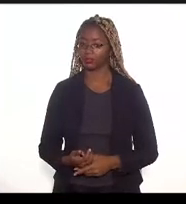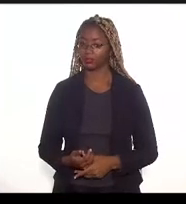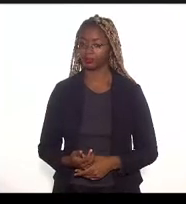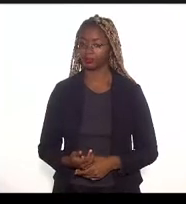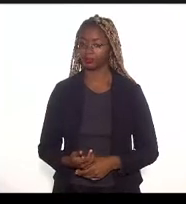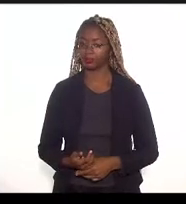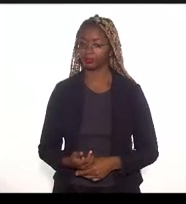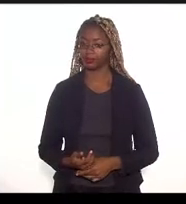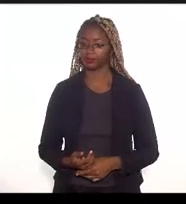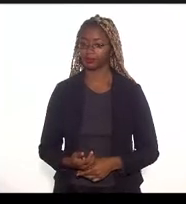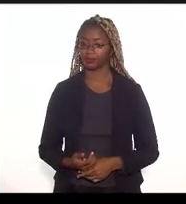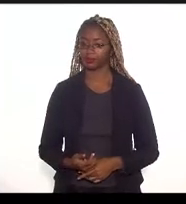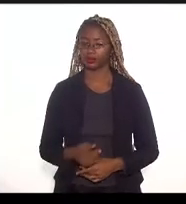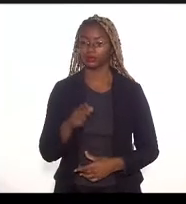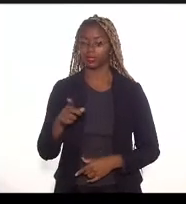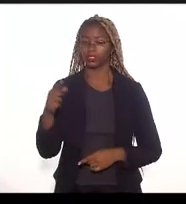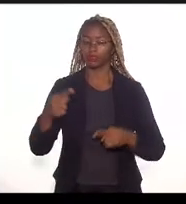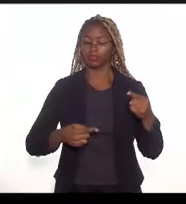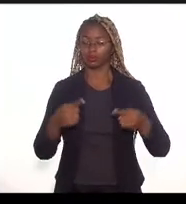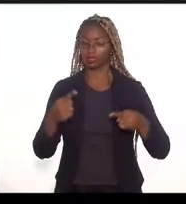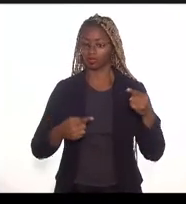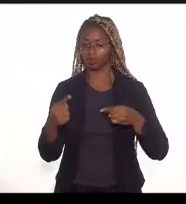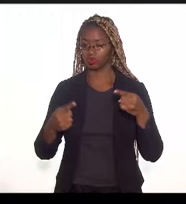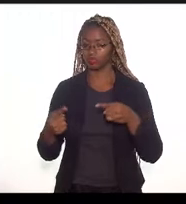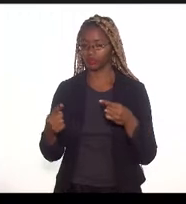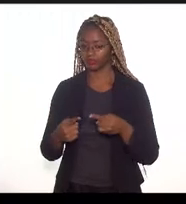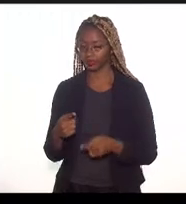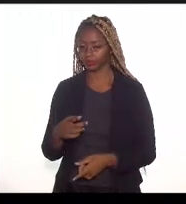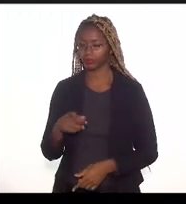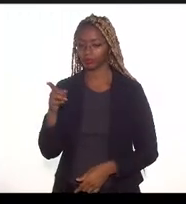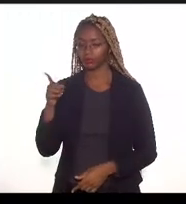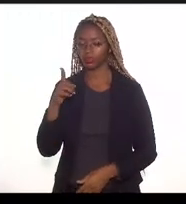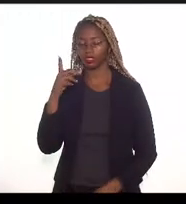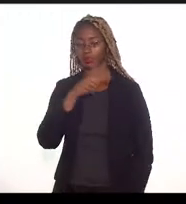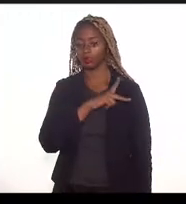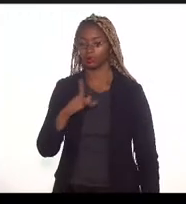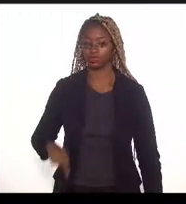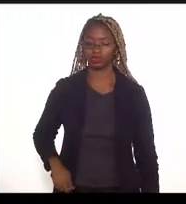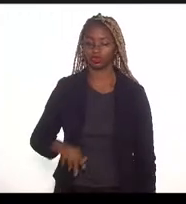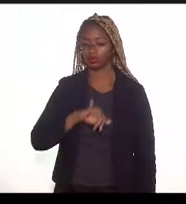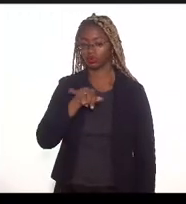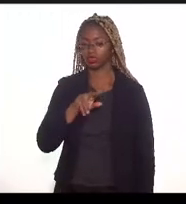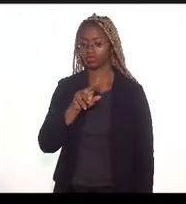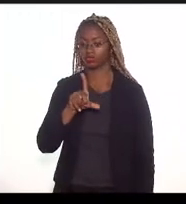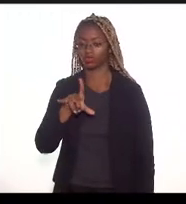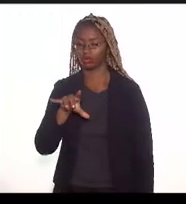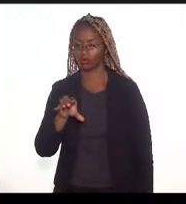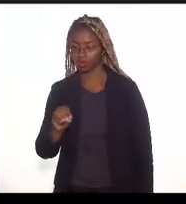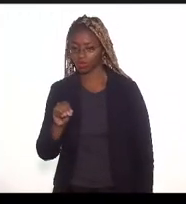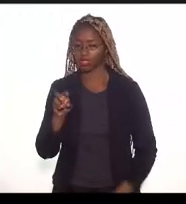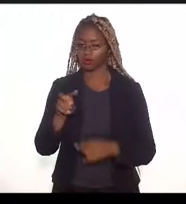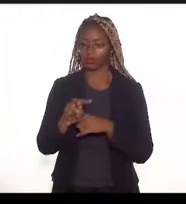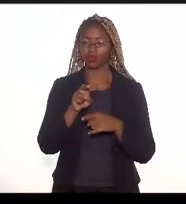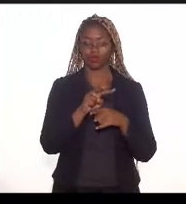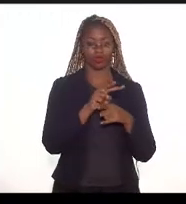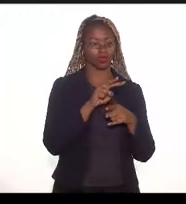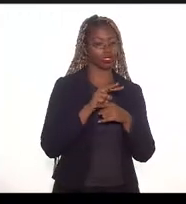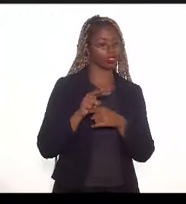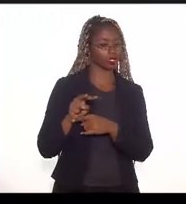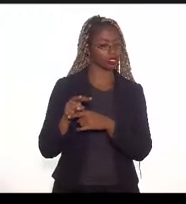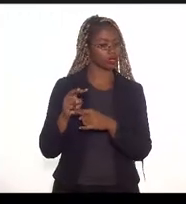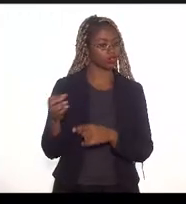2020-2021. Tem sido uma política aqui estabelecida pelo nosso presidente Júlio César, a revitalização dos distritos como forma de fomento de novos